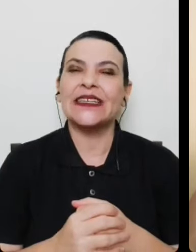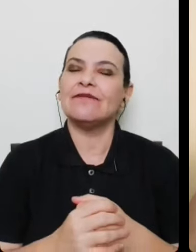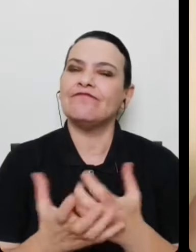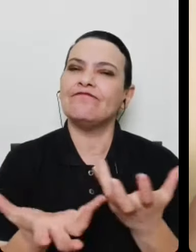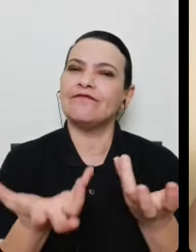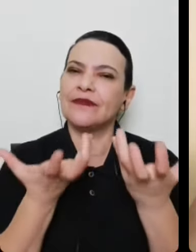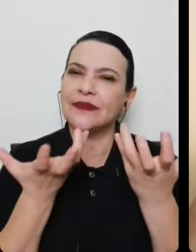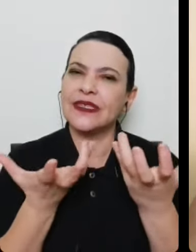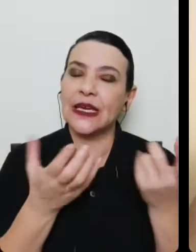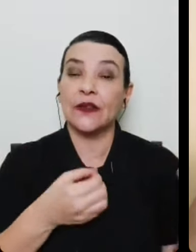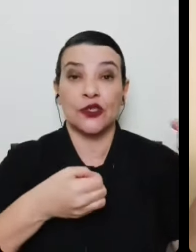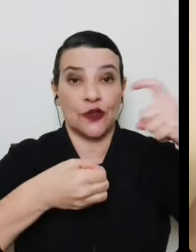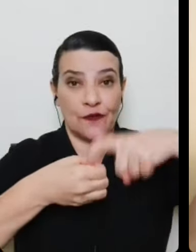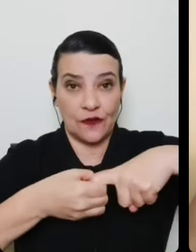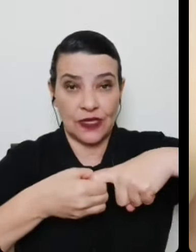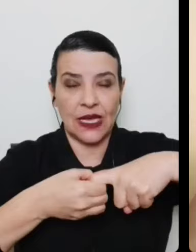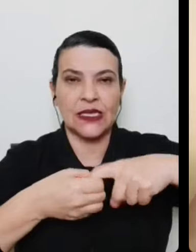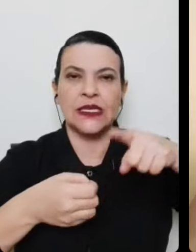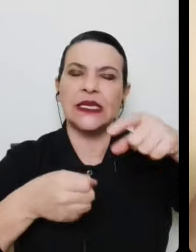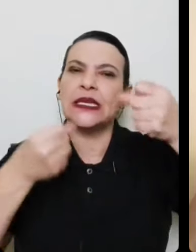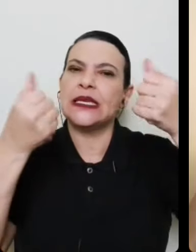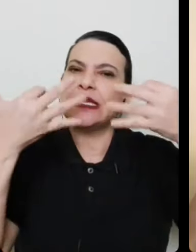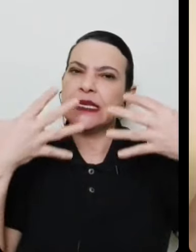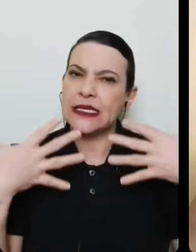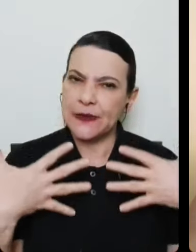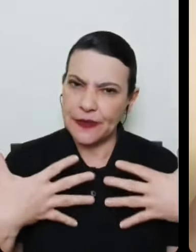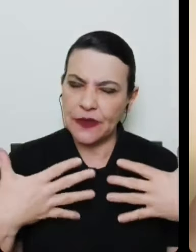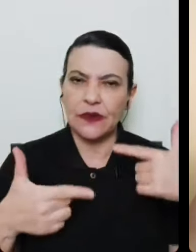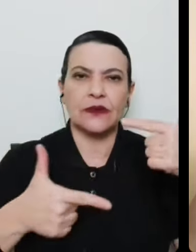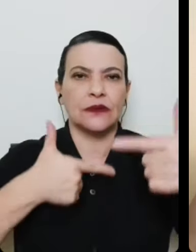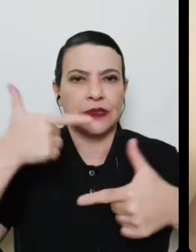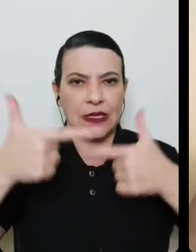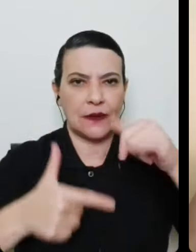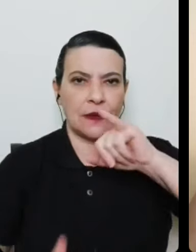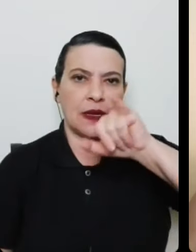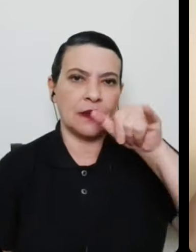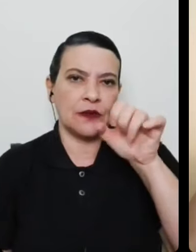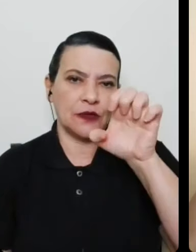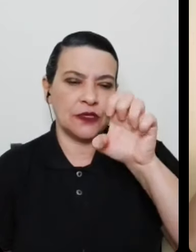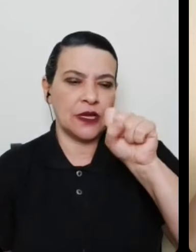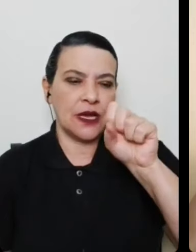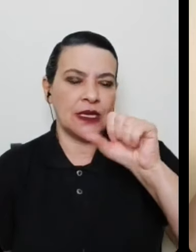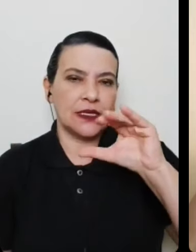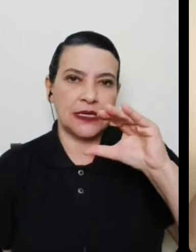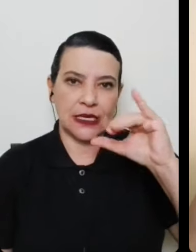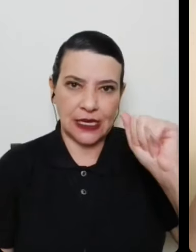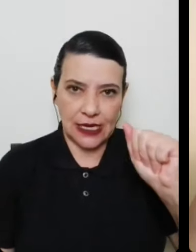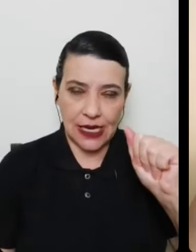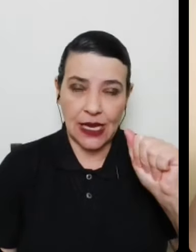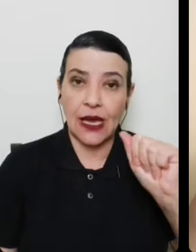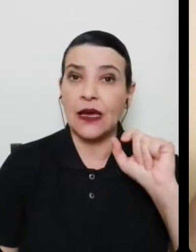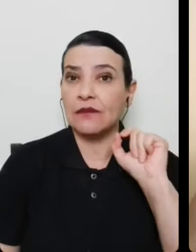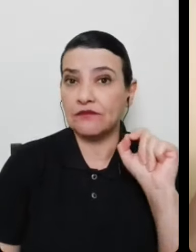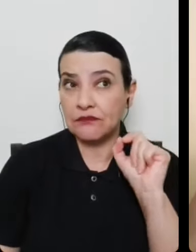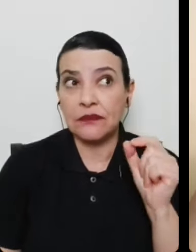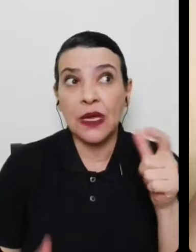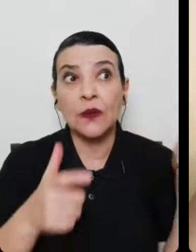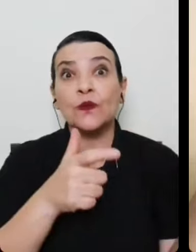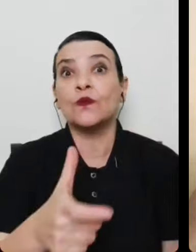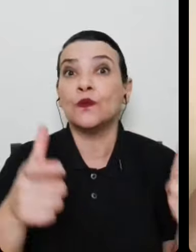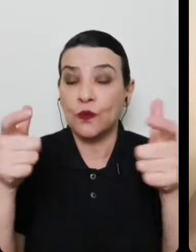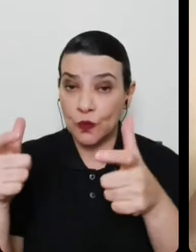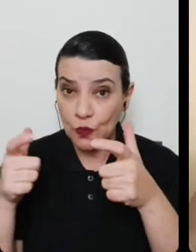que a gente voltasse um pouco, né? Você falou do próprio trabalho da Jéssica, né? Em relação a esses espaços,